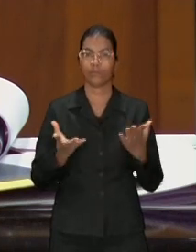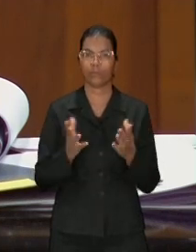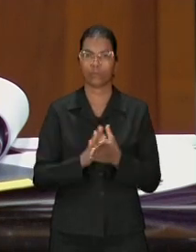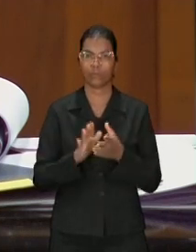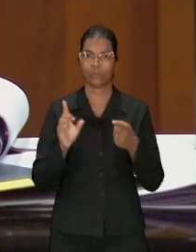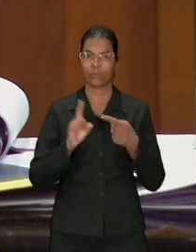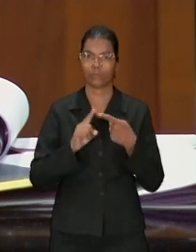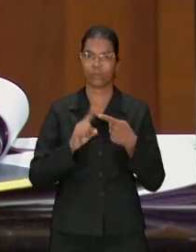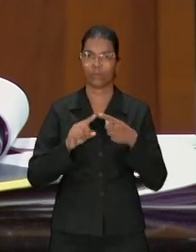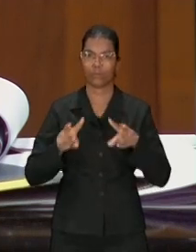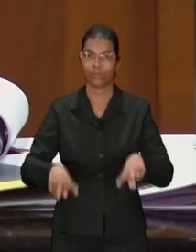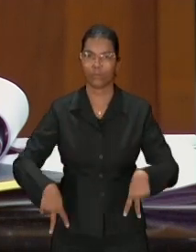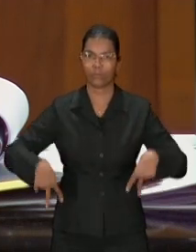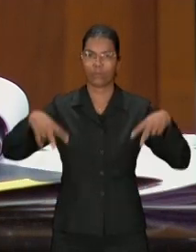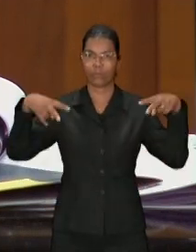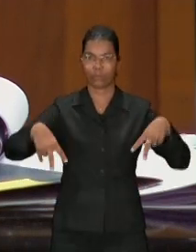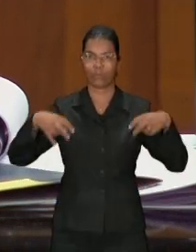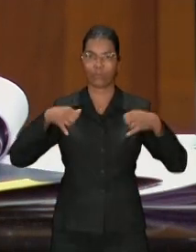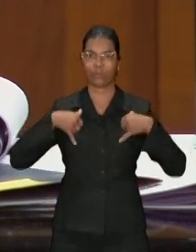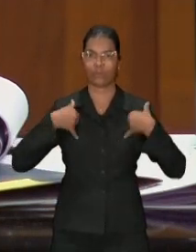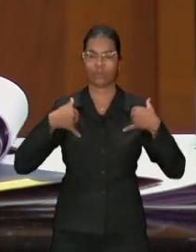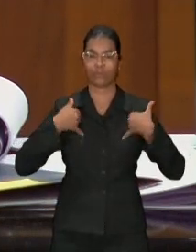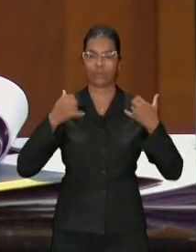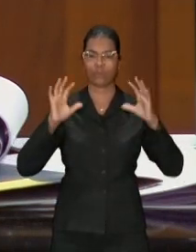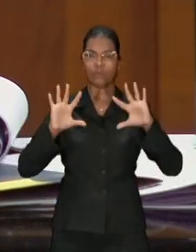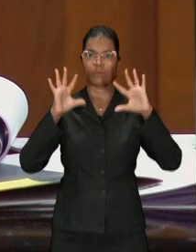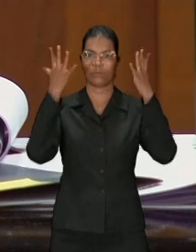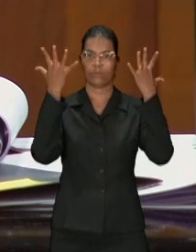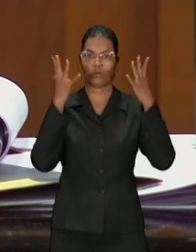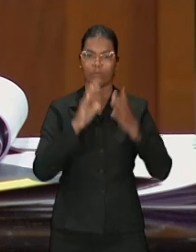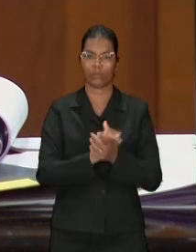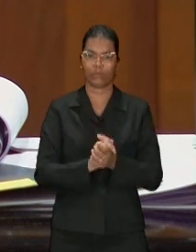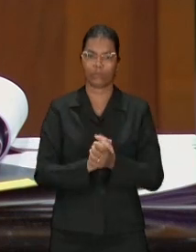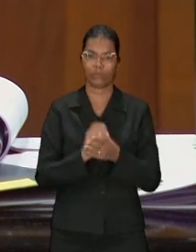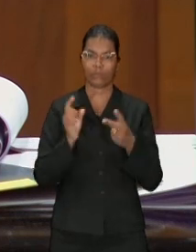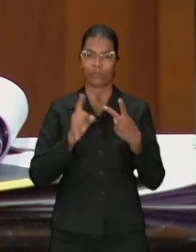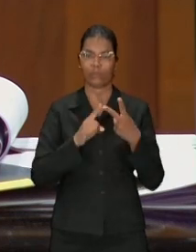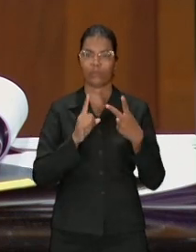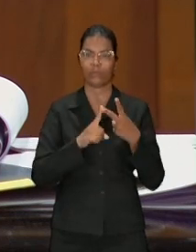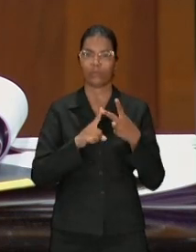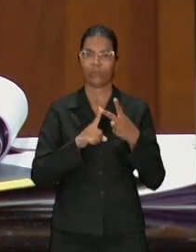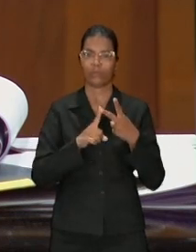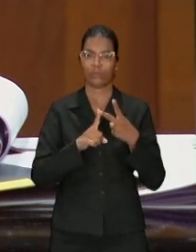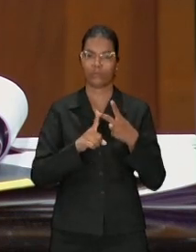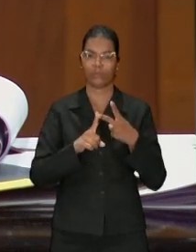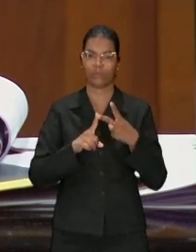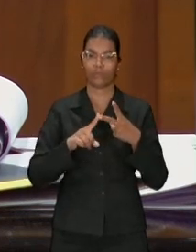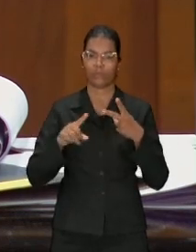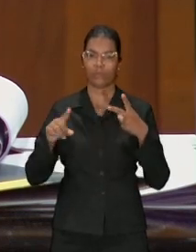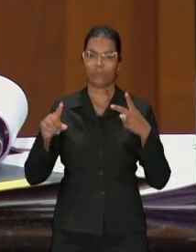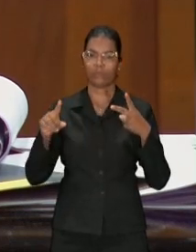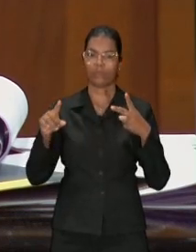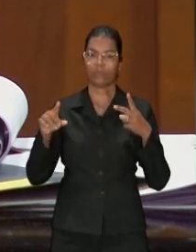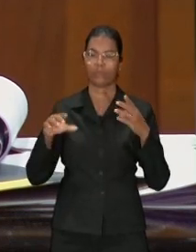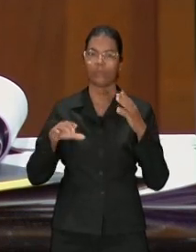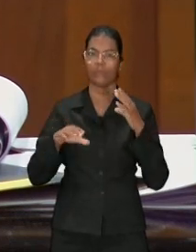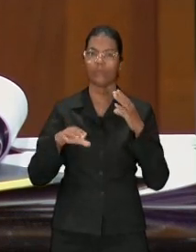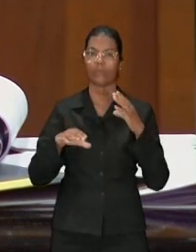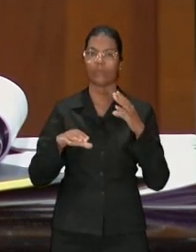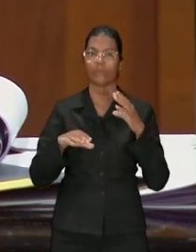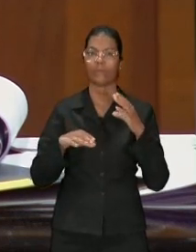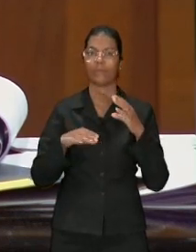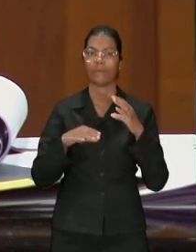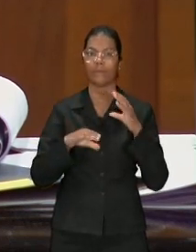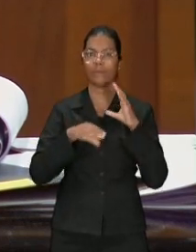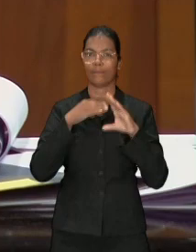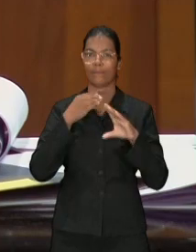coisas, ficar de pé para cantar parabéns, depois nós vamos cantar, ouvir o hino nacional, aliás, o hino de Mato Grosso. Esse hino é um